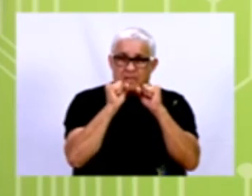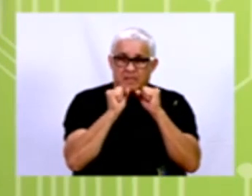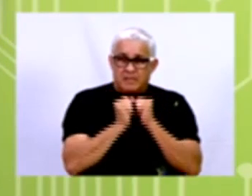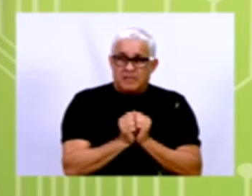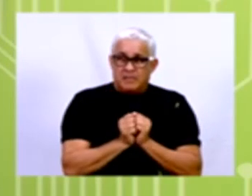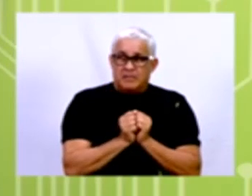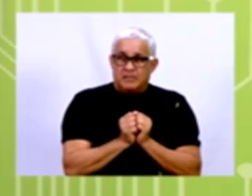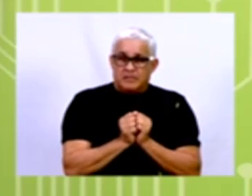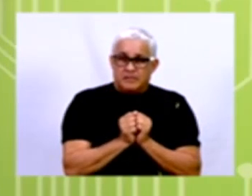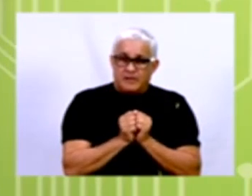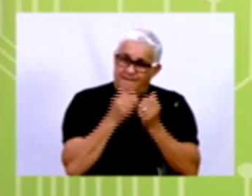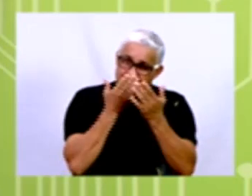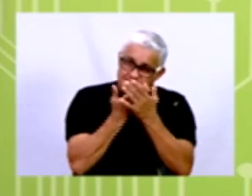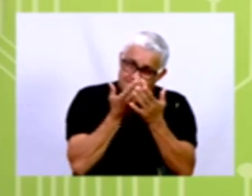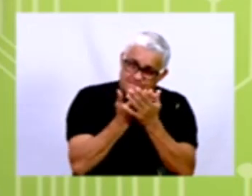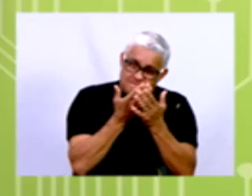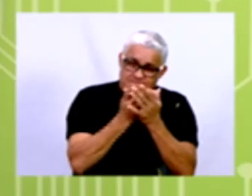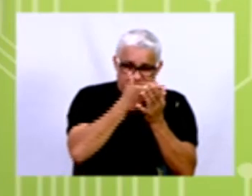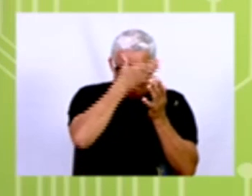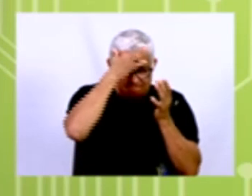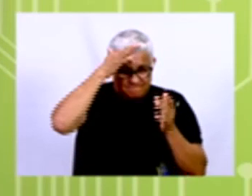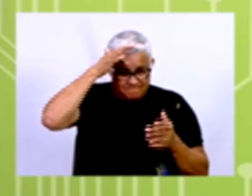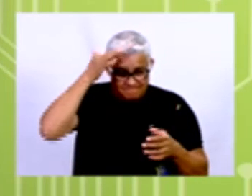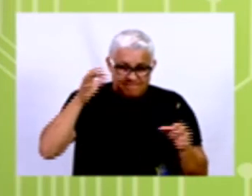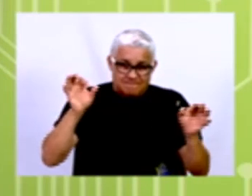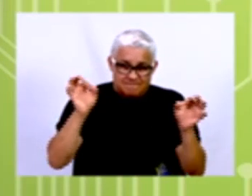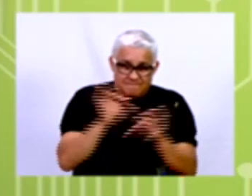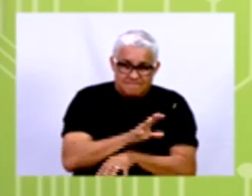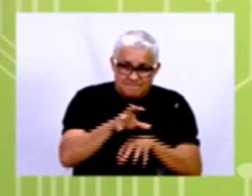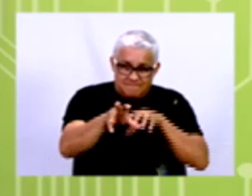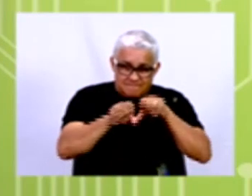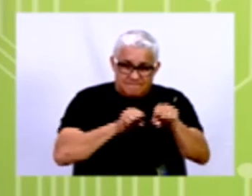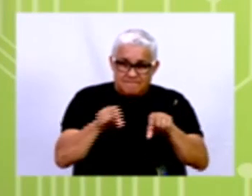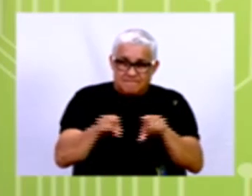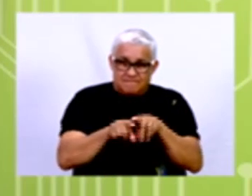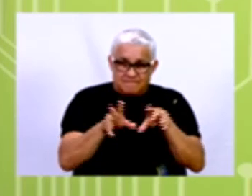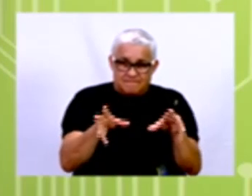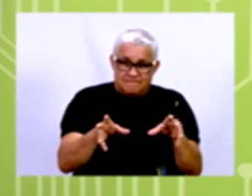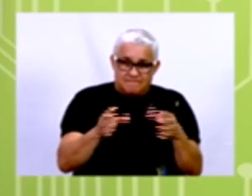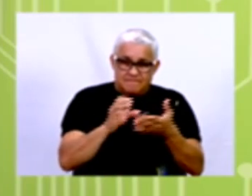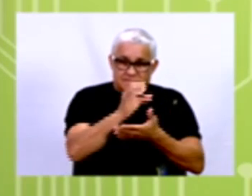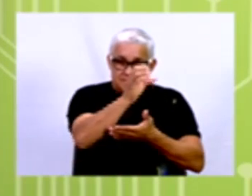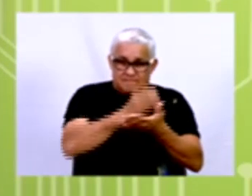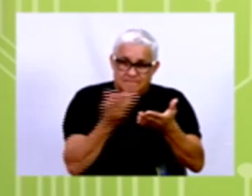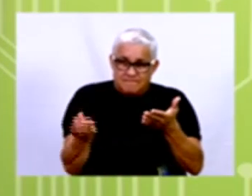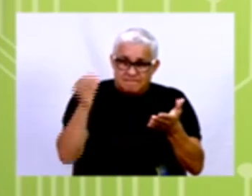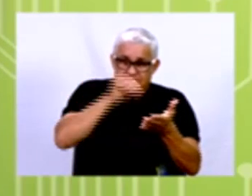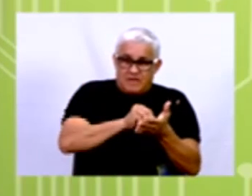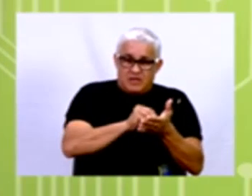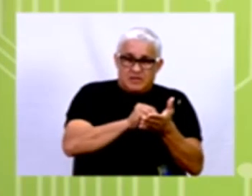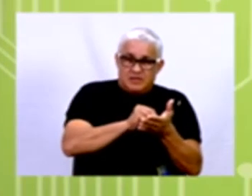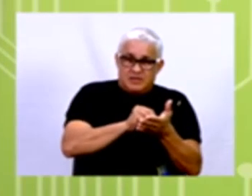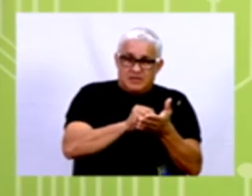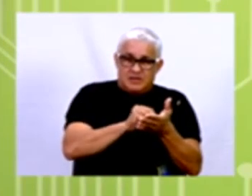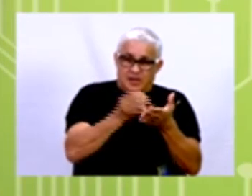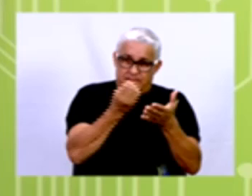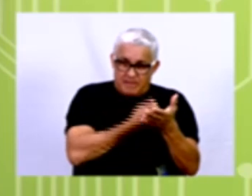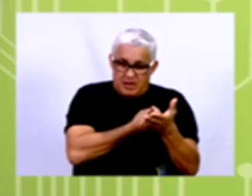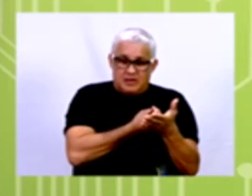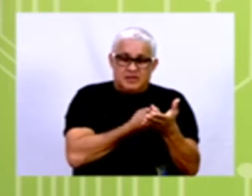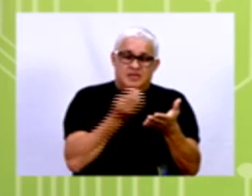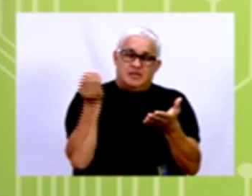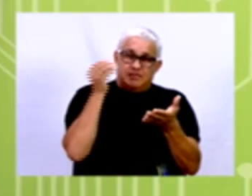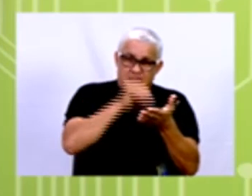se dedicar e suar a camisa para concluir, agregar ao seu currículo uma estrela, um